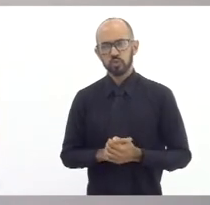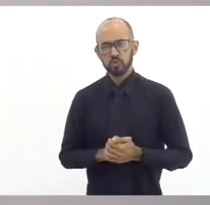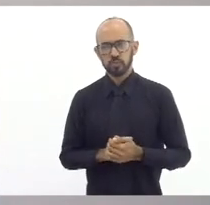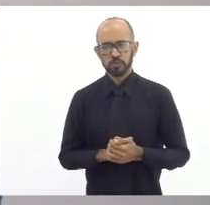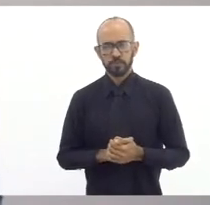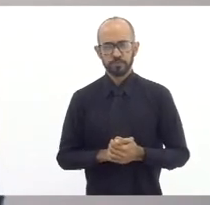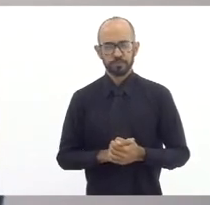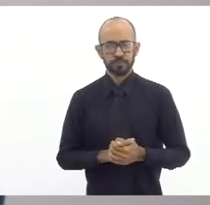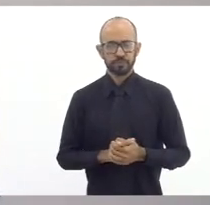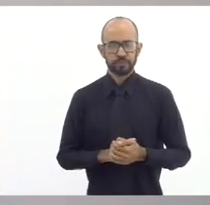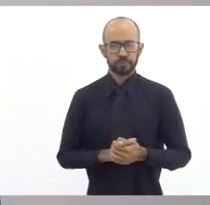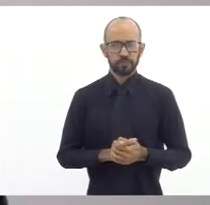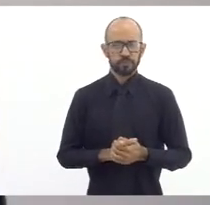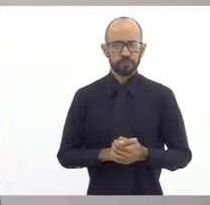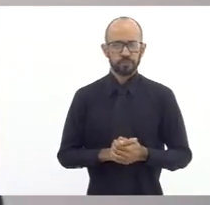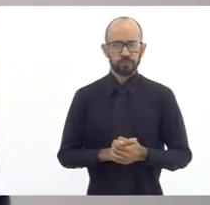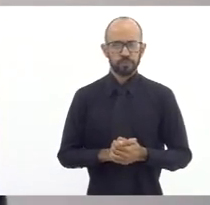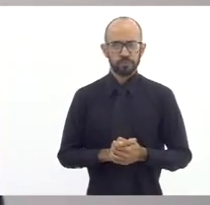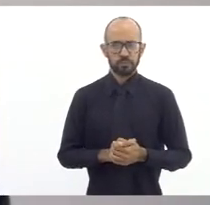itens que